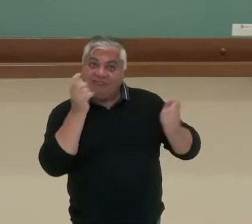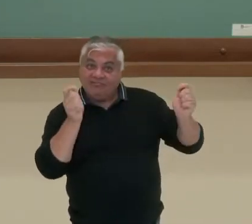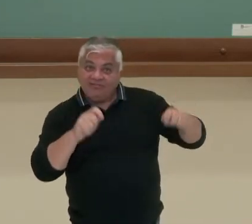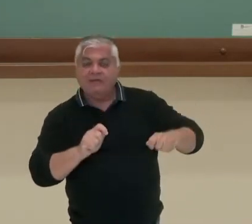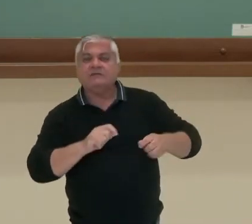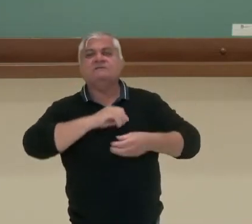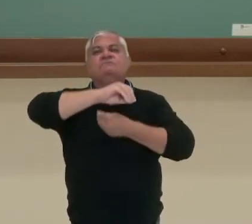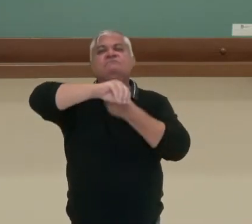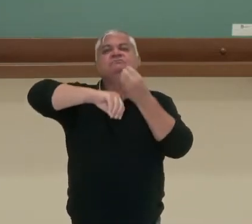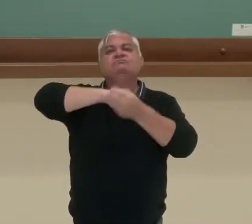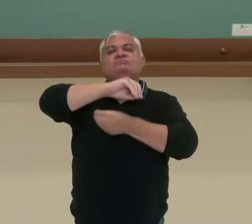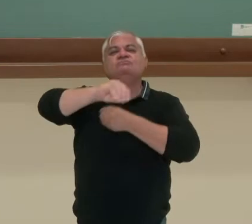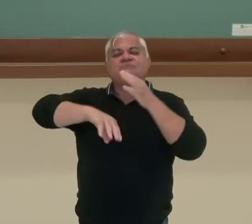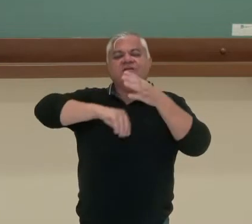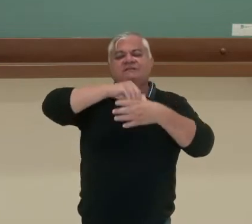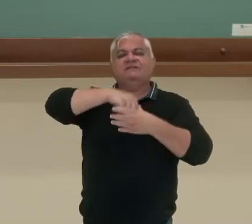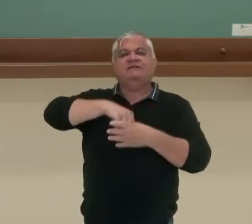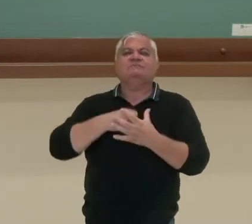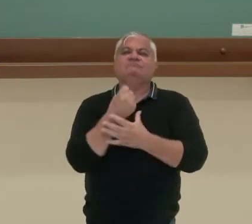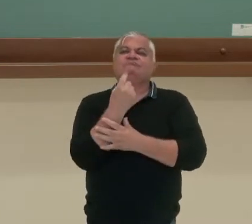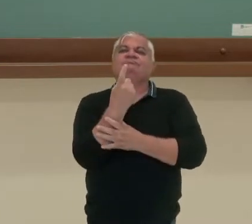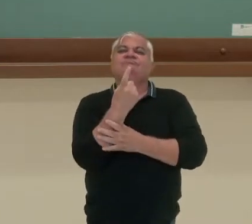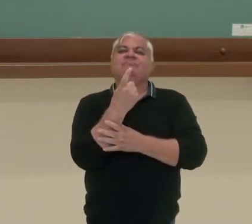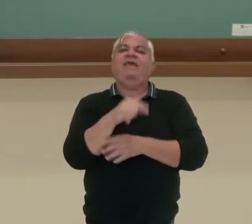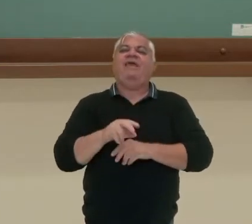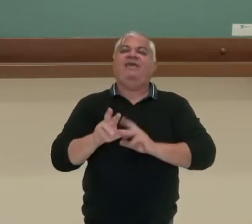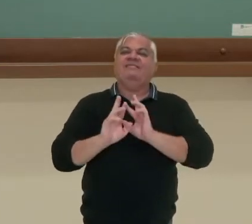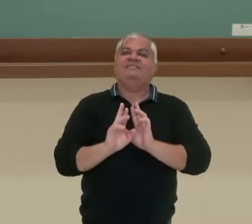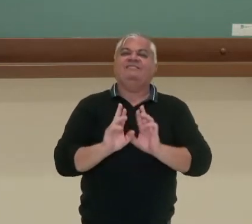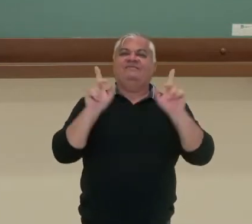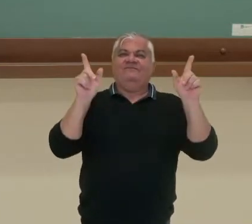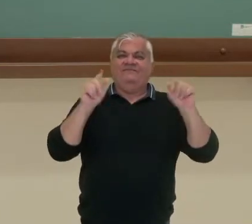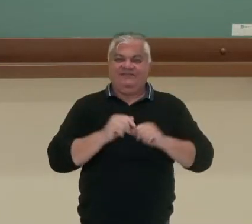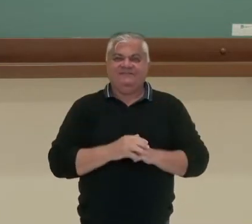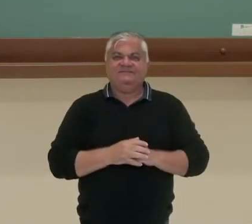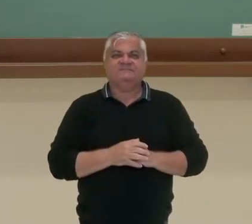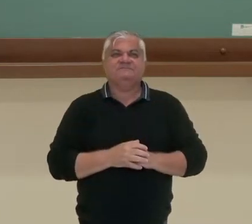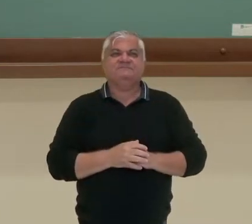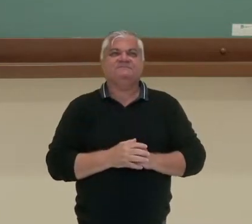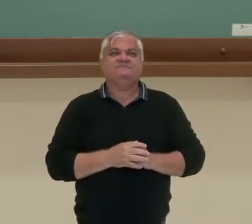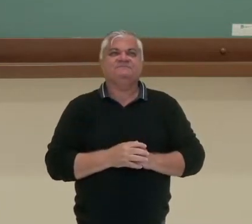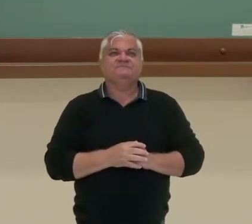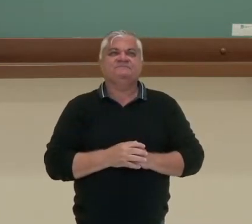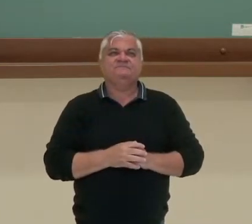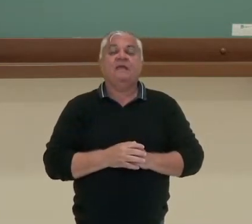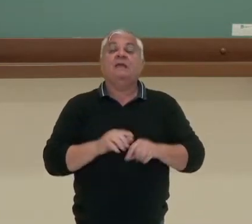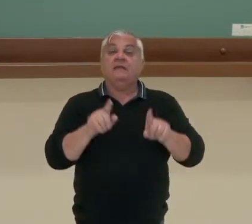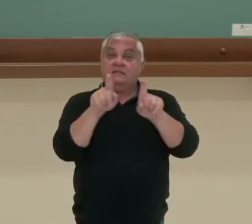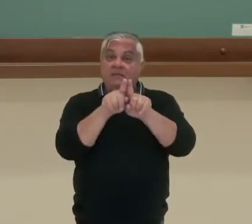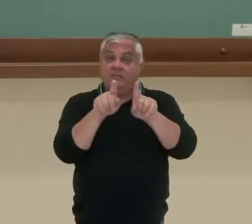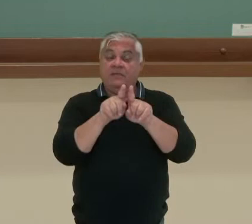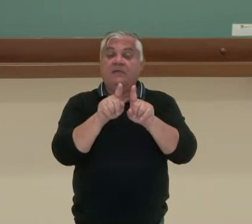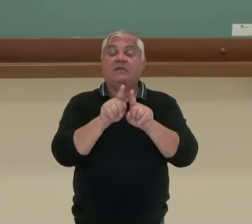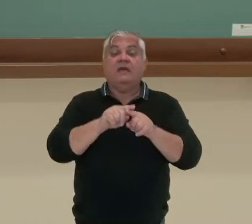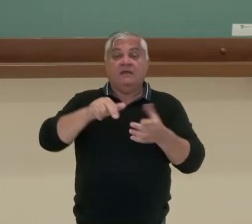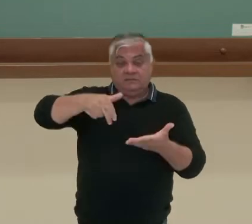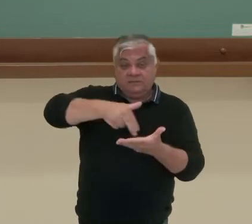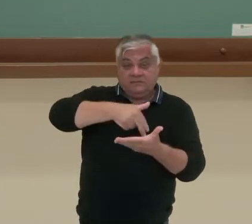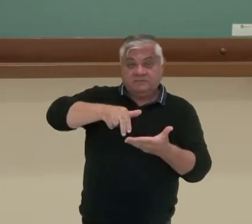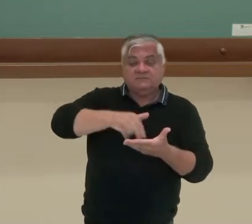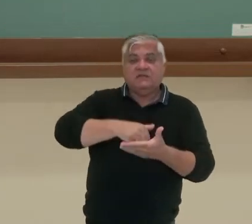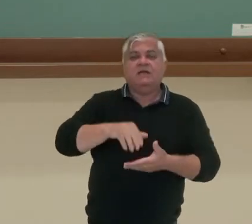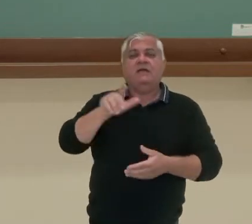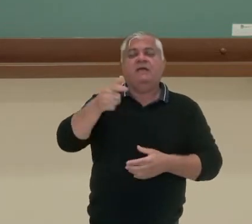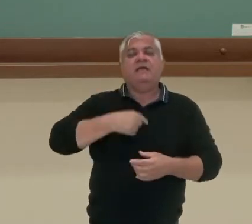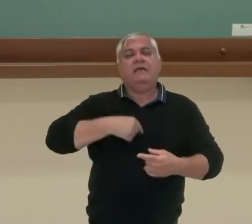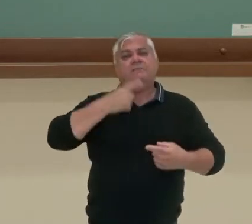e misturar no seu bojo. Essa é a grande vantagem desse tipo de linguagem. Outra coisa que a dança contemporânea é algo plural, intuitivo e